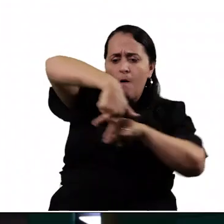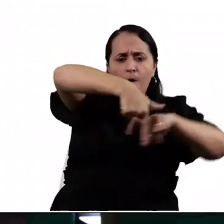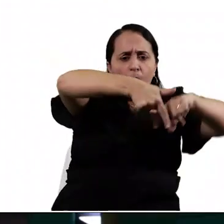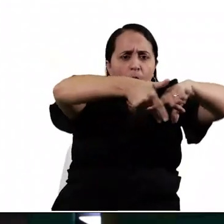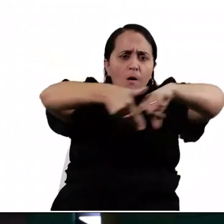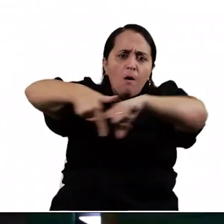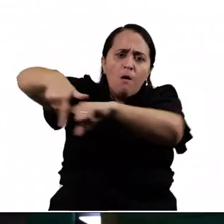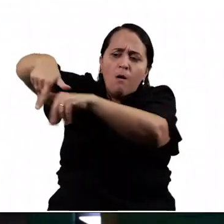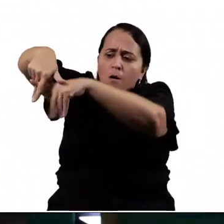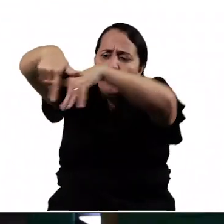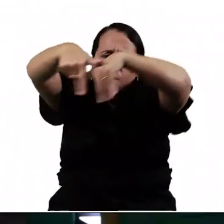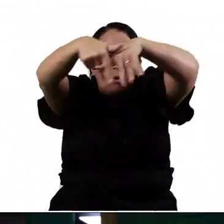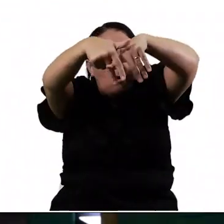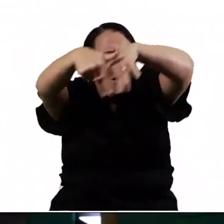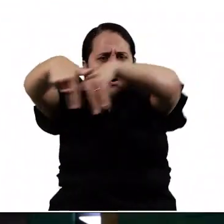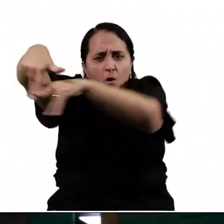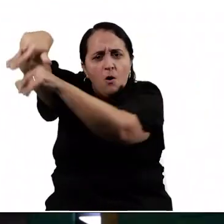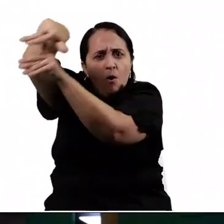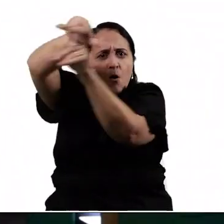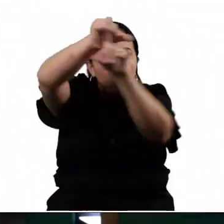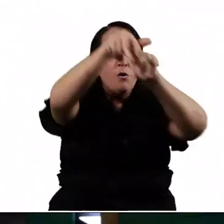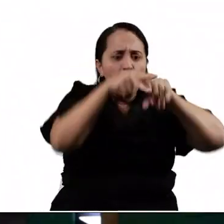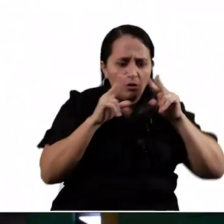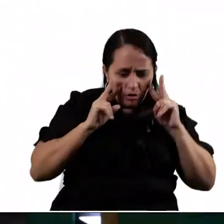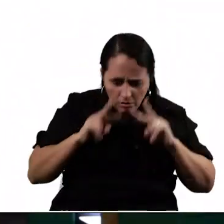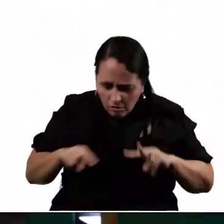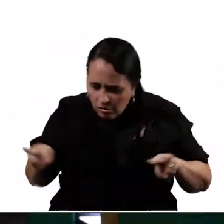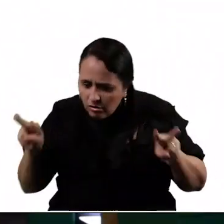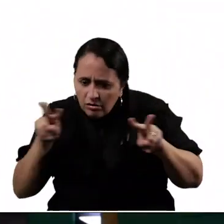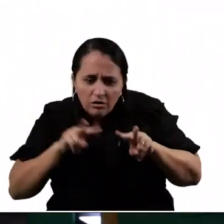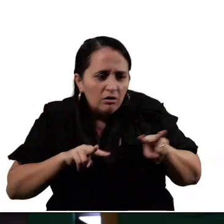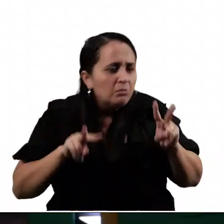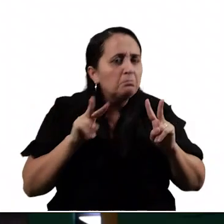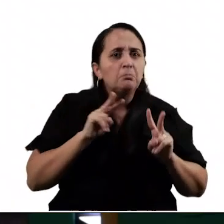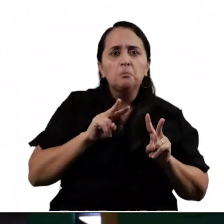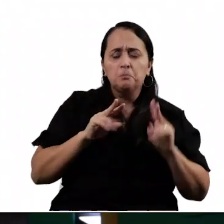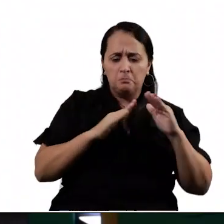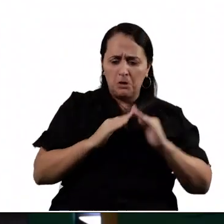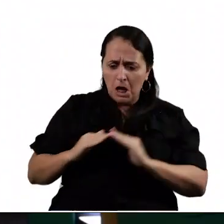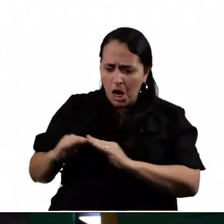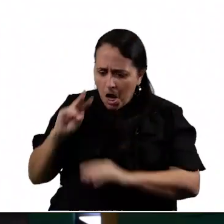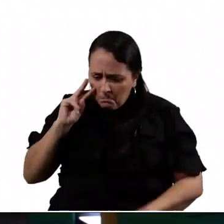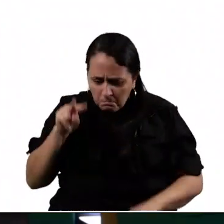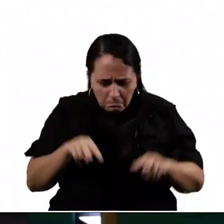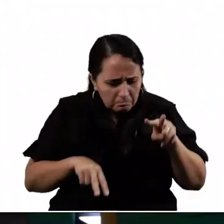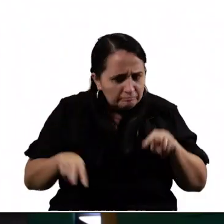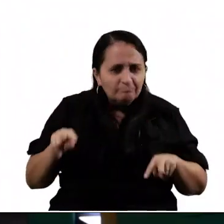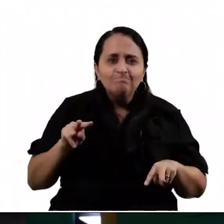das casas e ele achava muito estranho aquilo tudo e ele